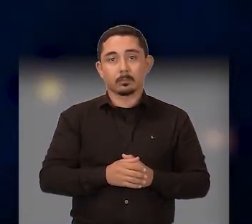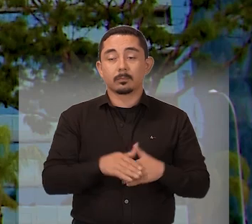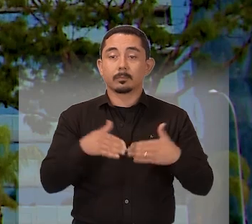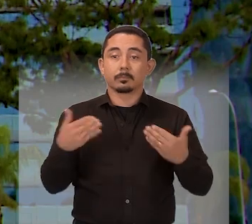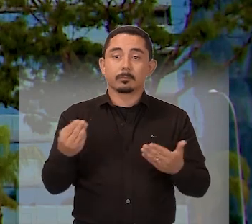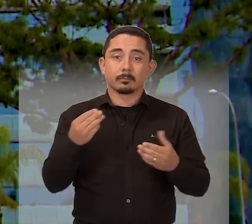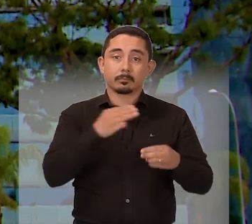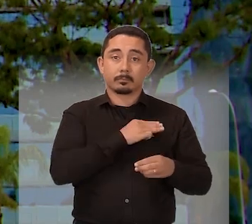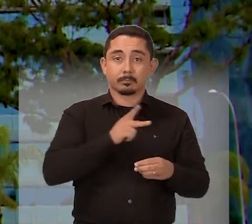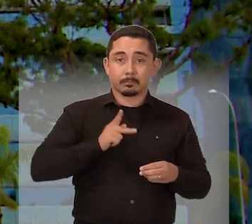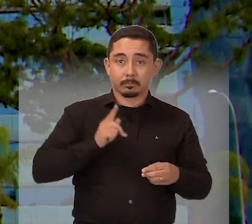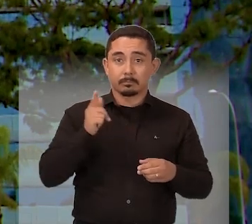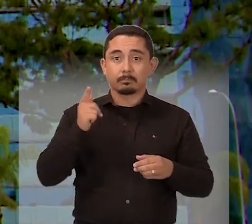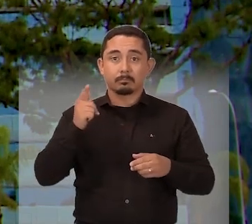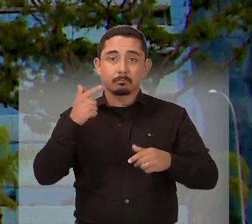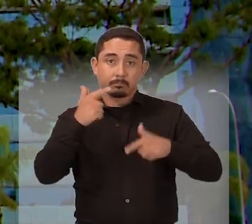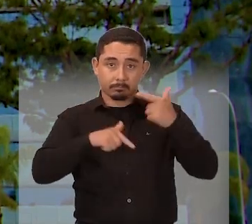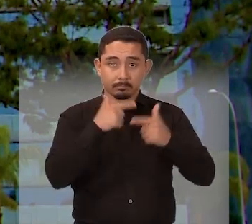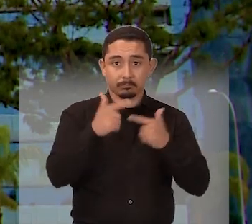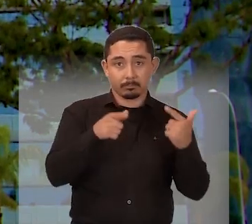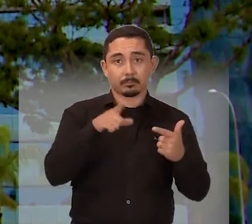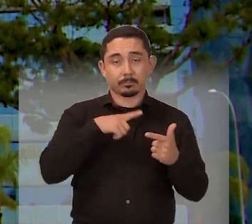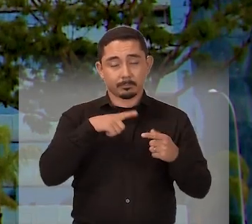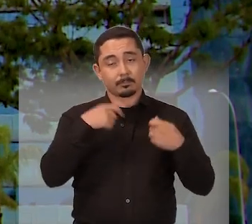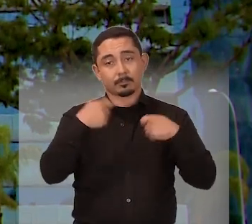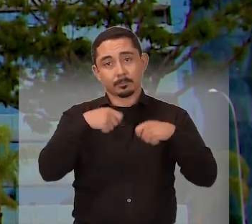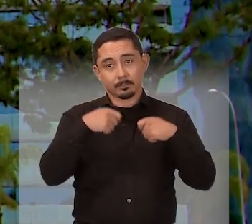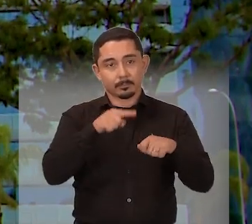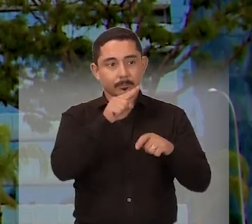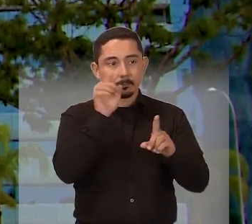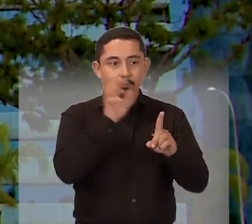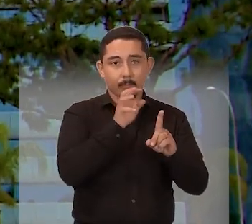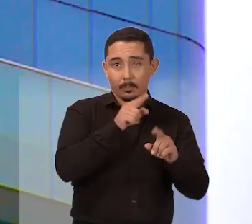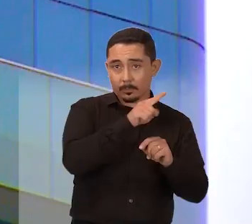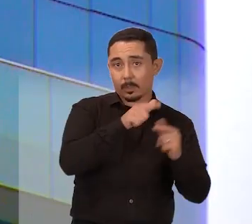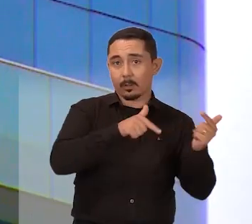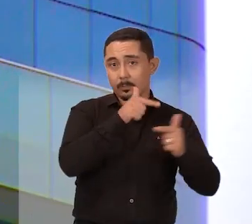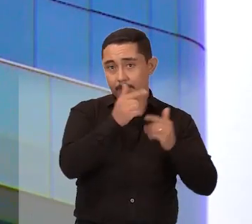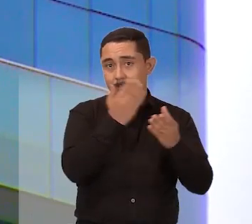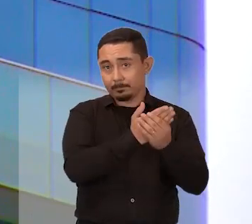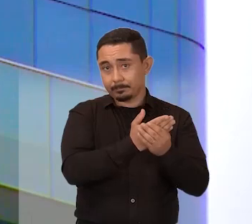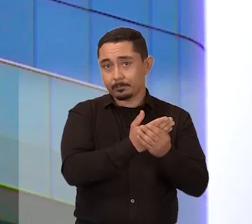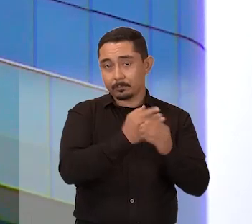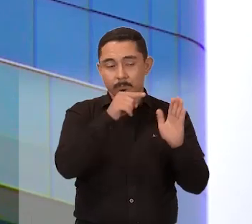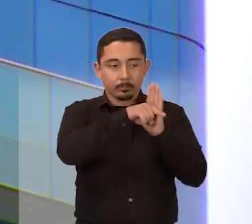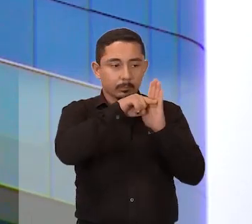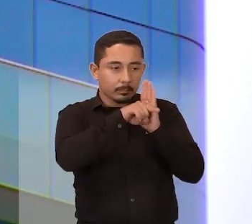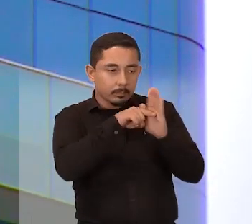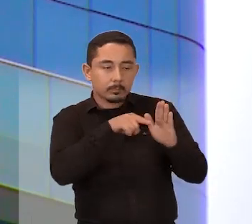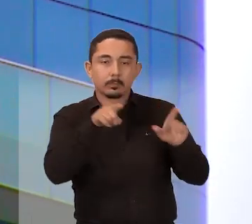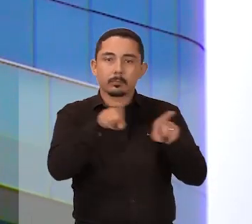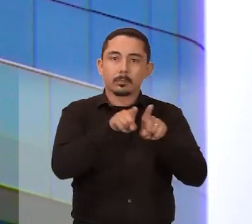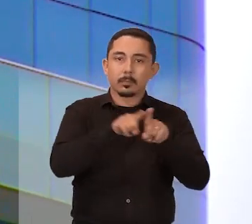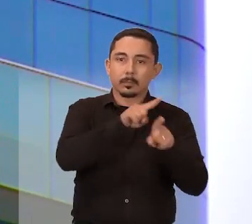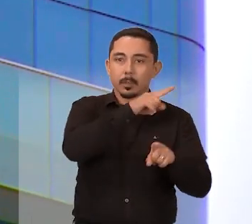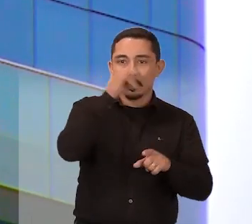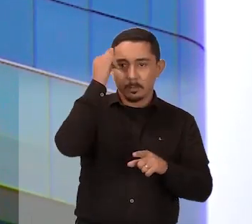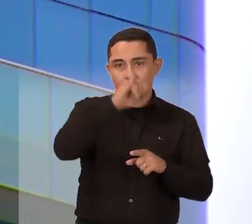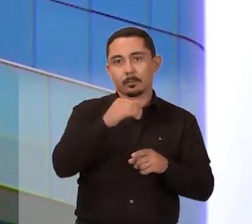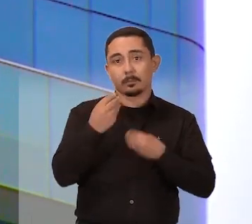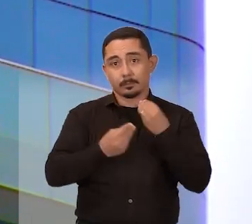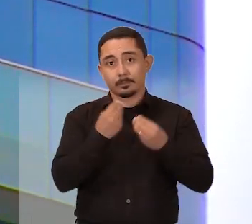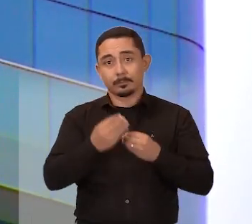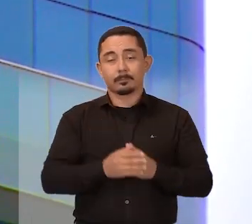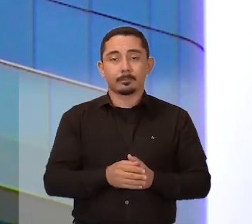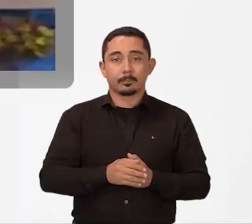2016. Por isso, o Ministério Público do Trabalho tem a atribuição para atuar nesses casos, com fiscalizações e ações